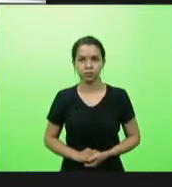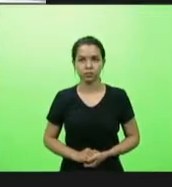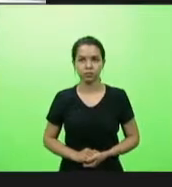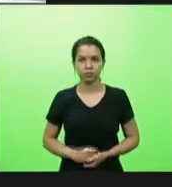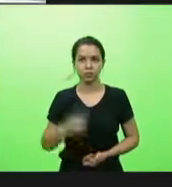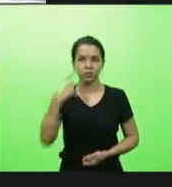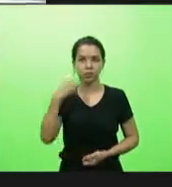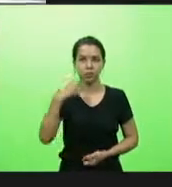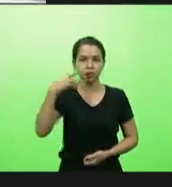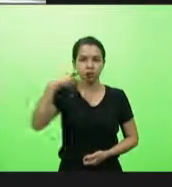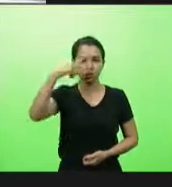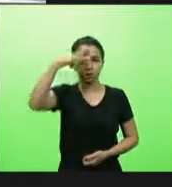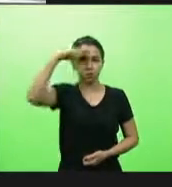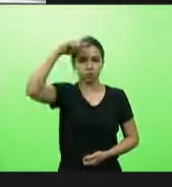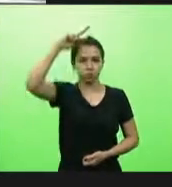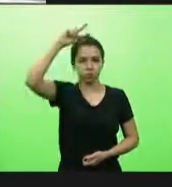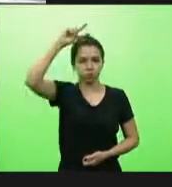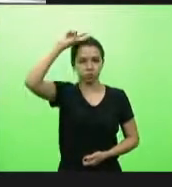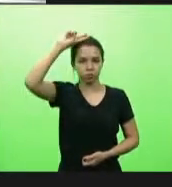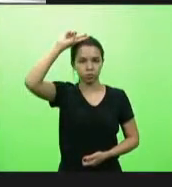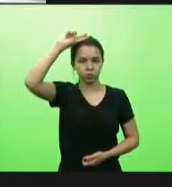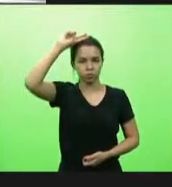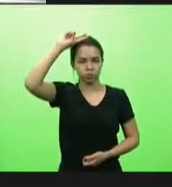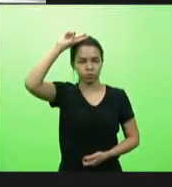Deputado Vicente.